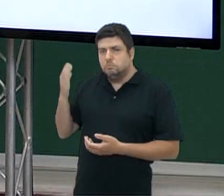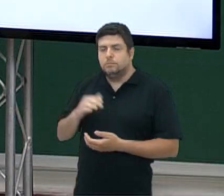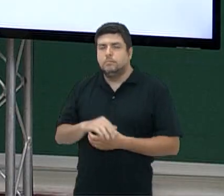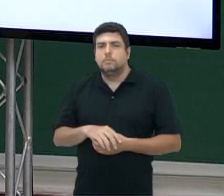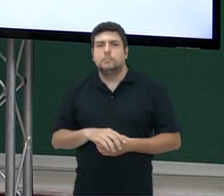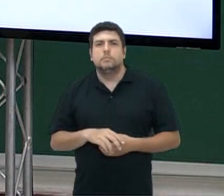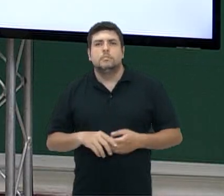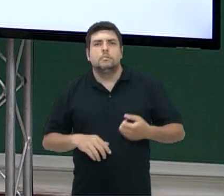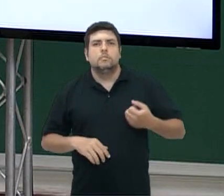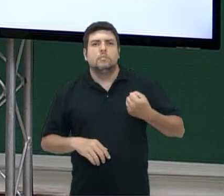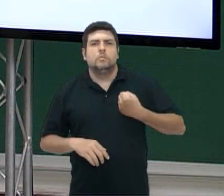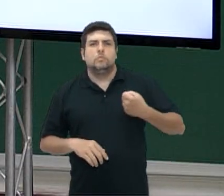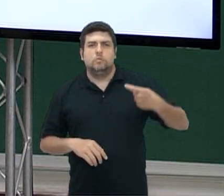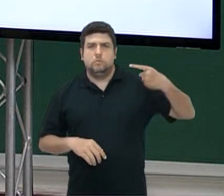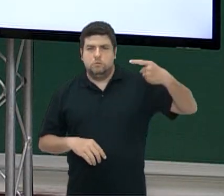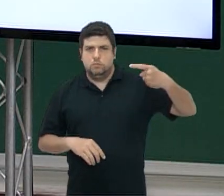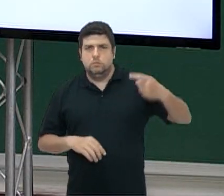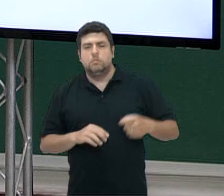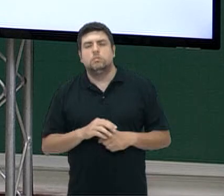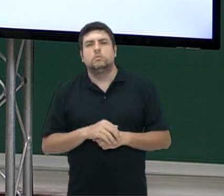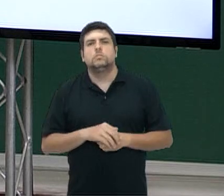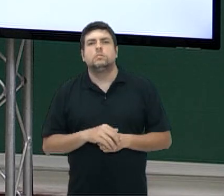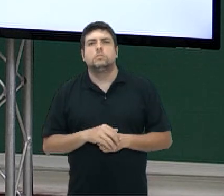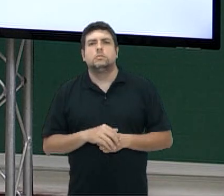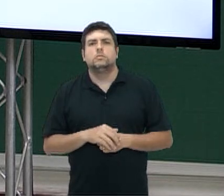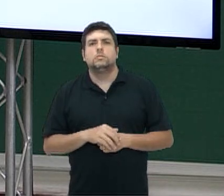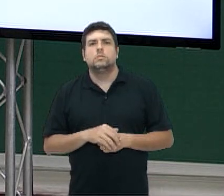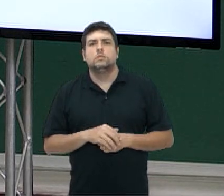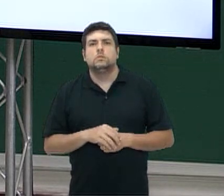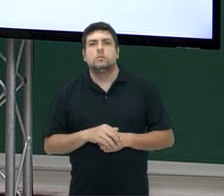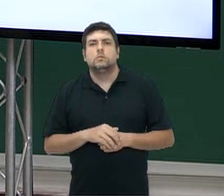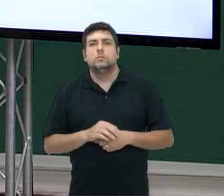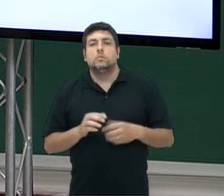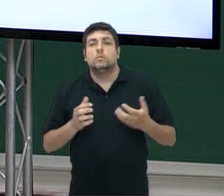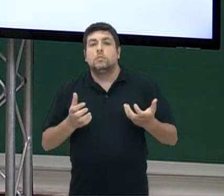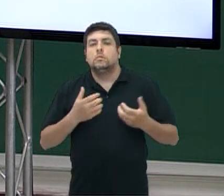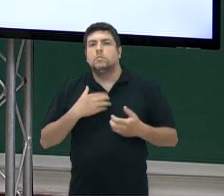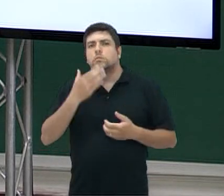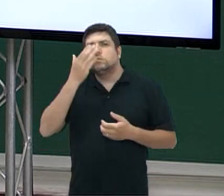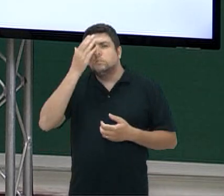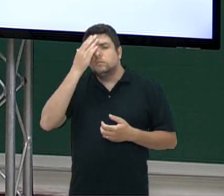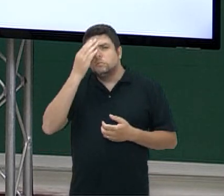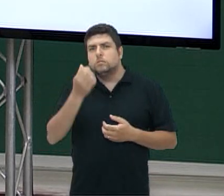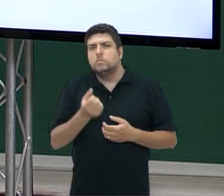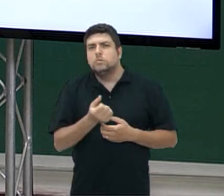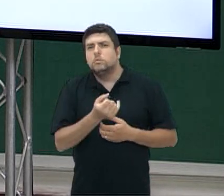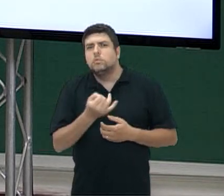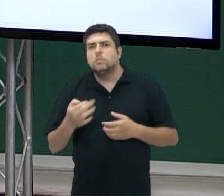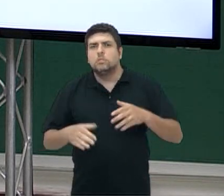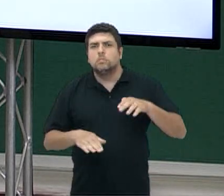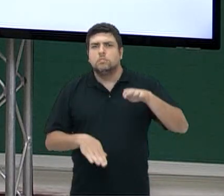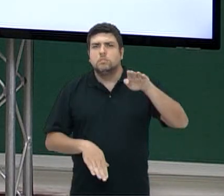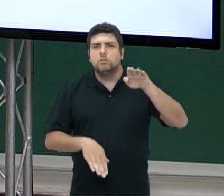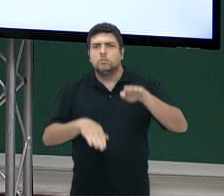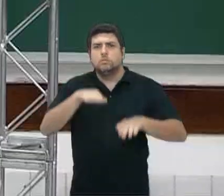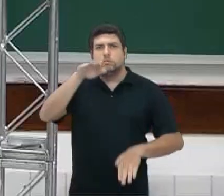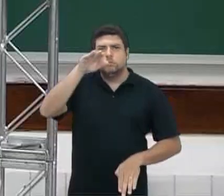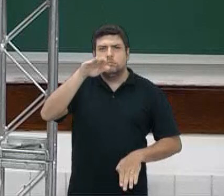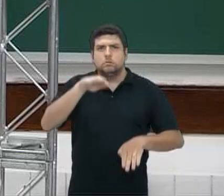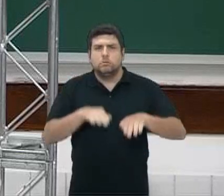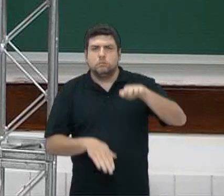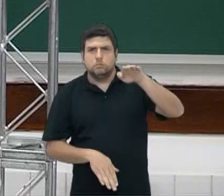Questão 1, né? A questão da quantidade de movimento. Será que a quantidade de movimento varia ou não